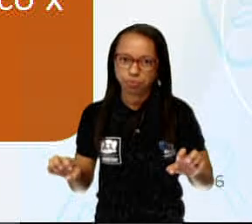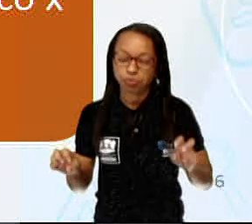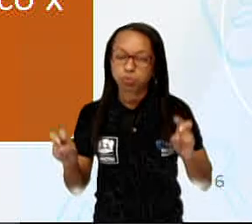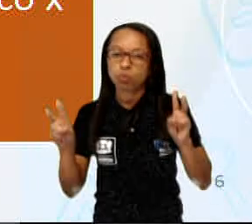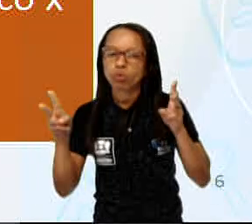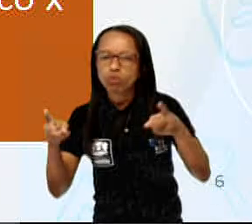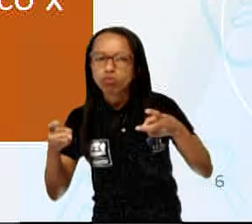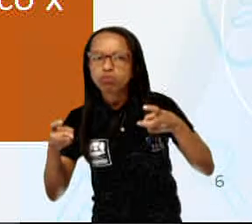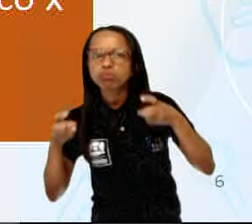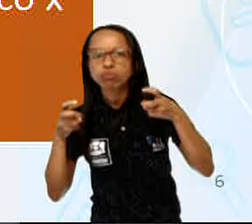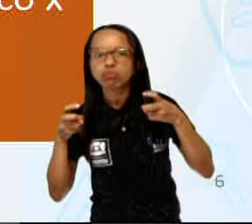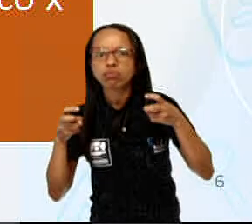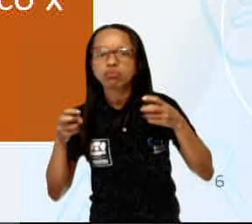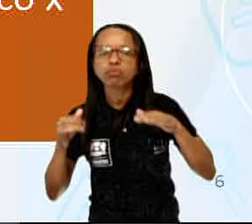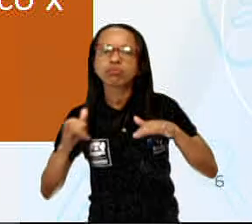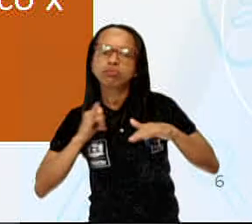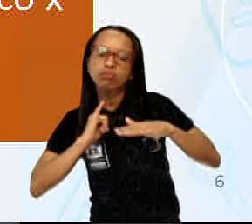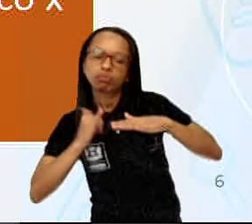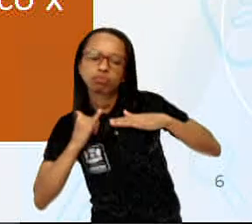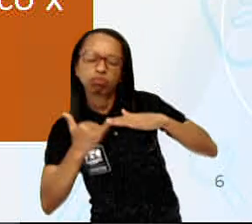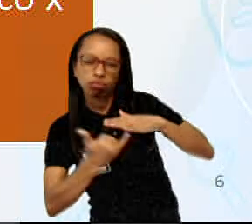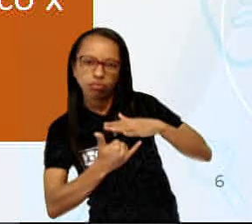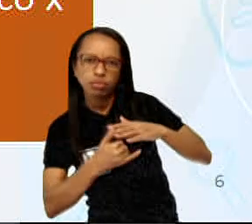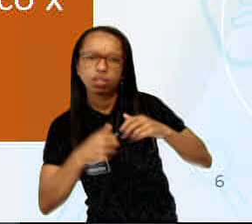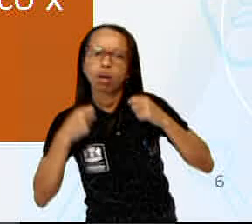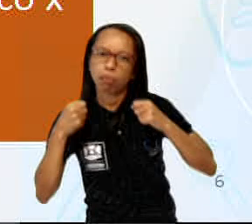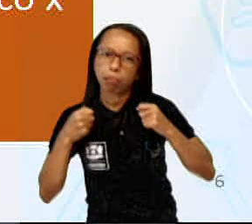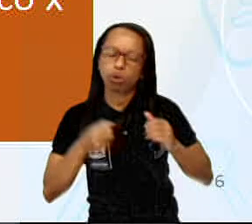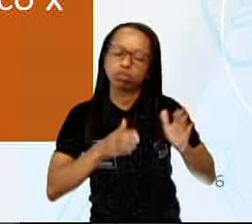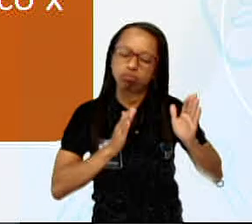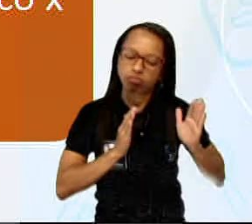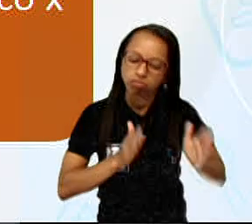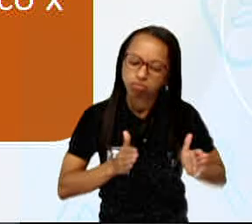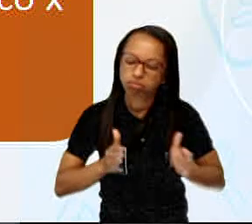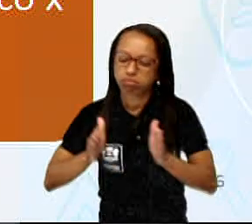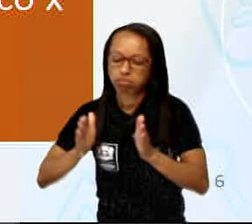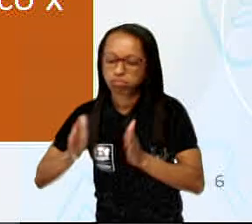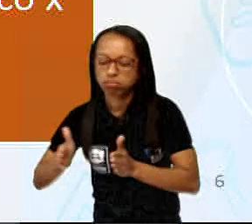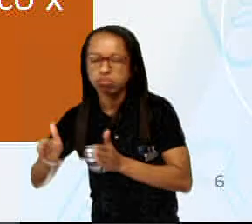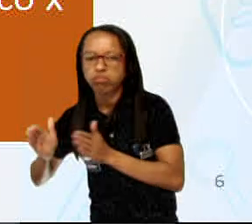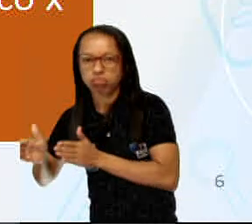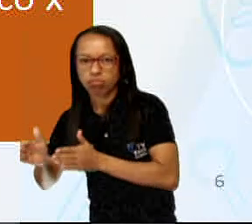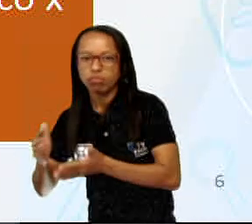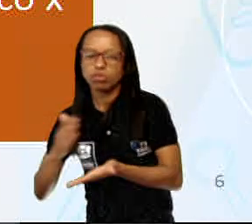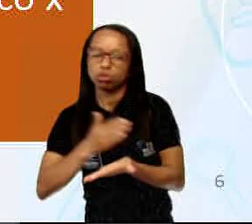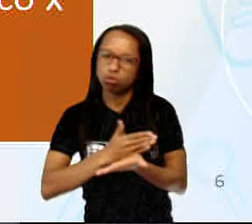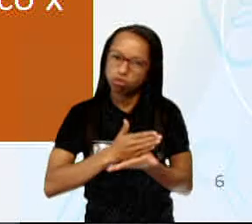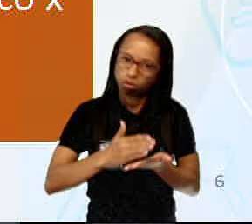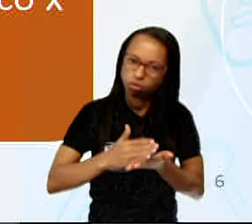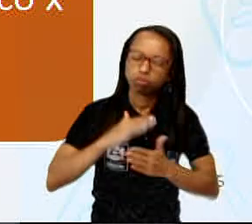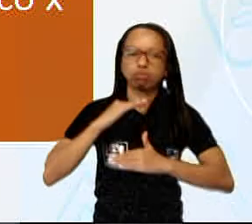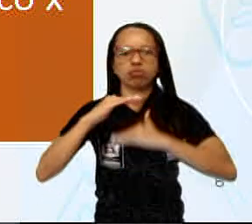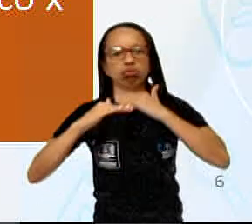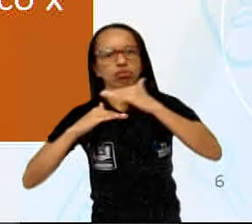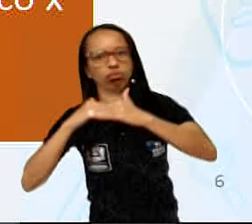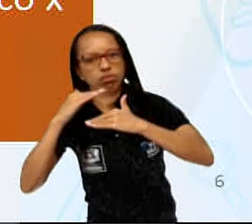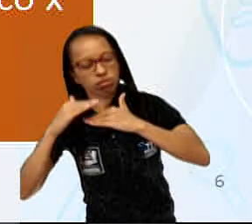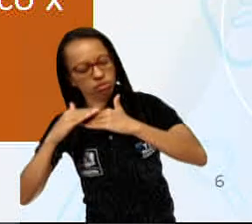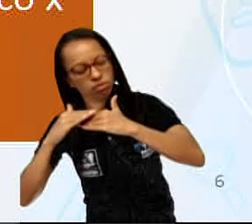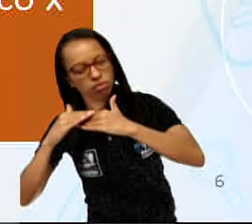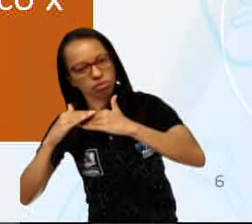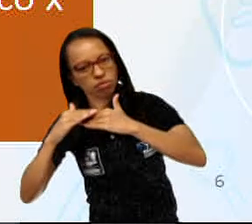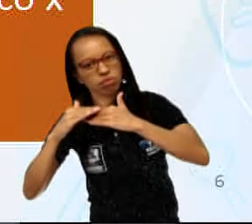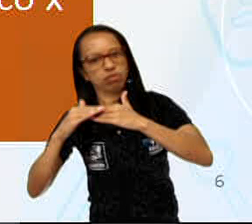a gente falou quase agora, pode ser dividido entre a apresentação e desenvolvimento do conflito, o clímax e o